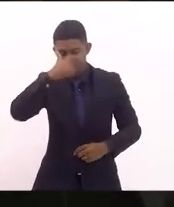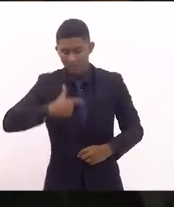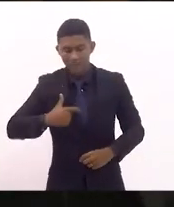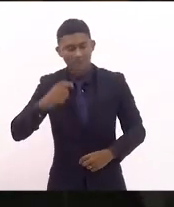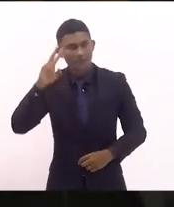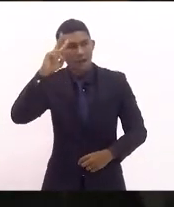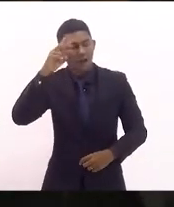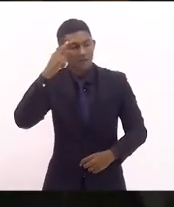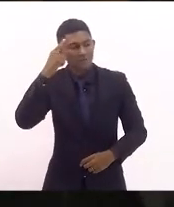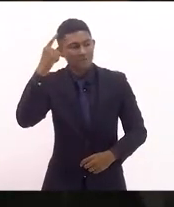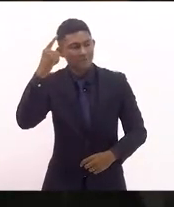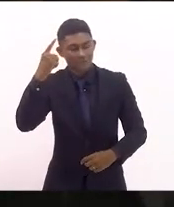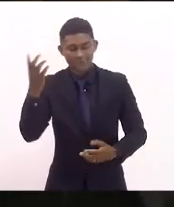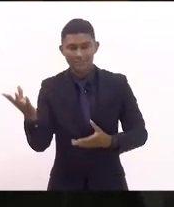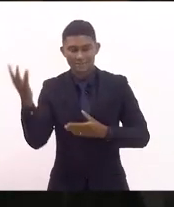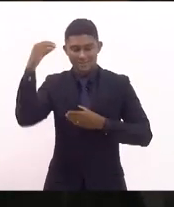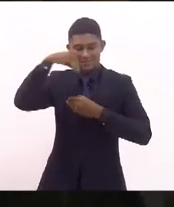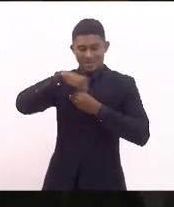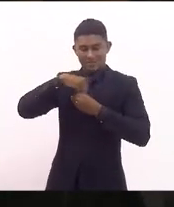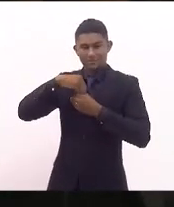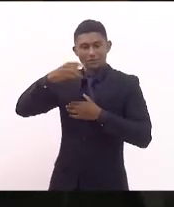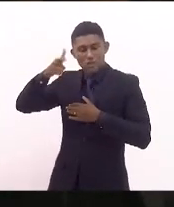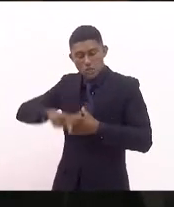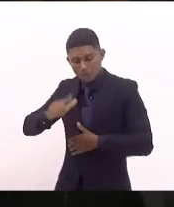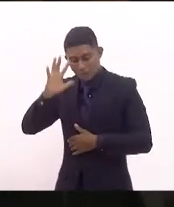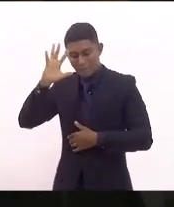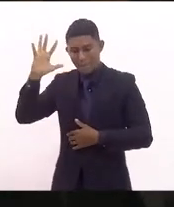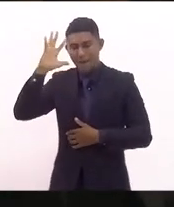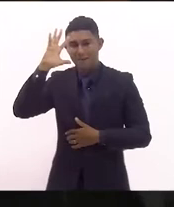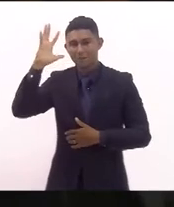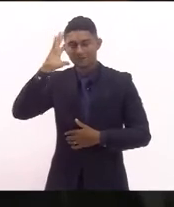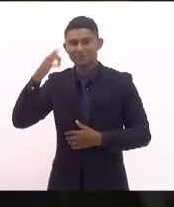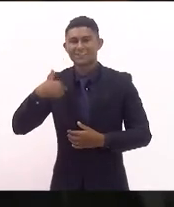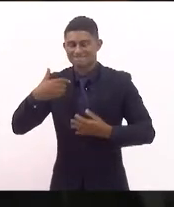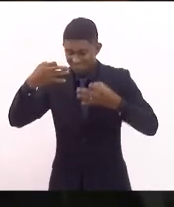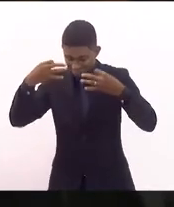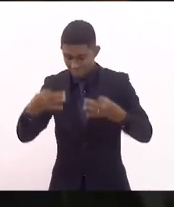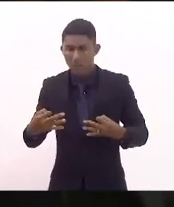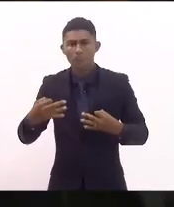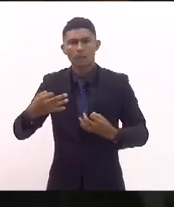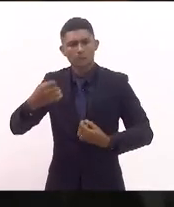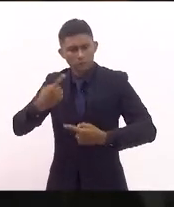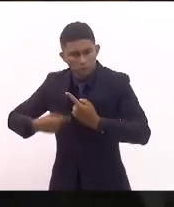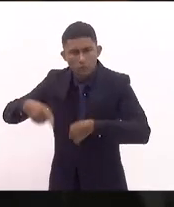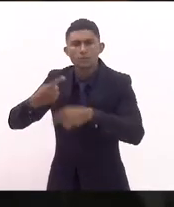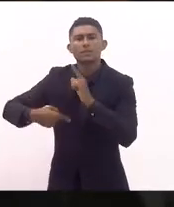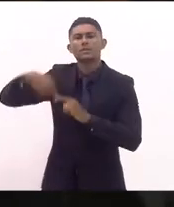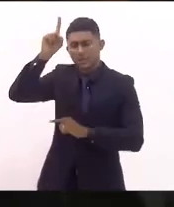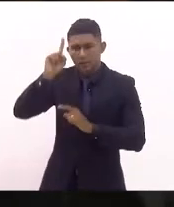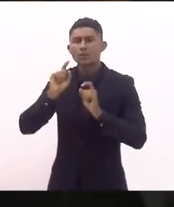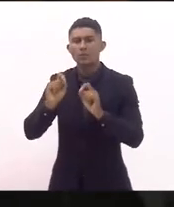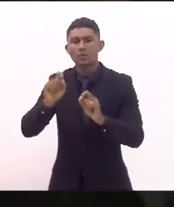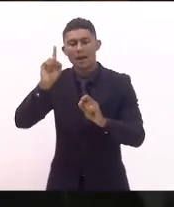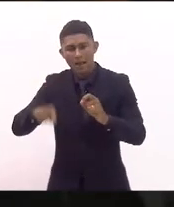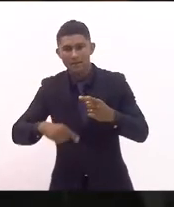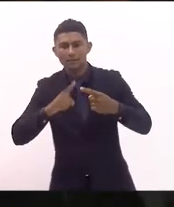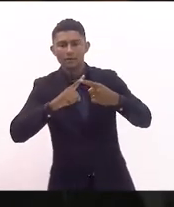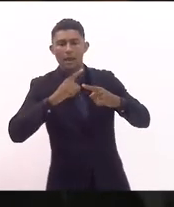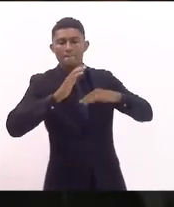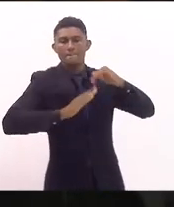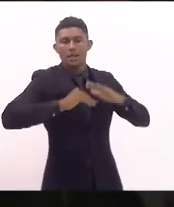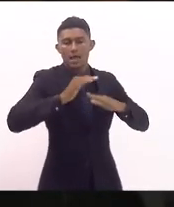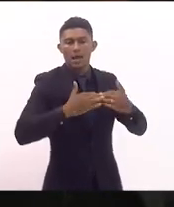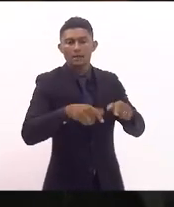e dentro de mim se afirmou mais ainda a certeza de que sucesso é uma combinação de talento